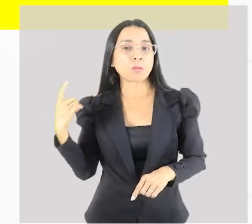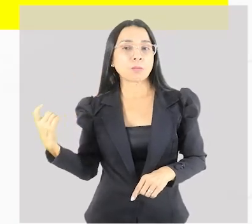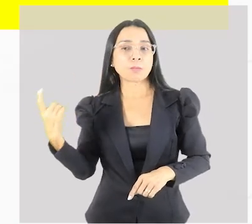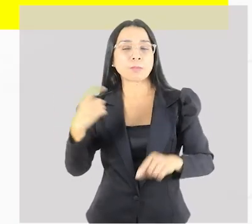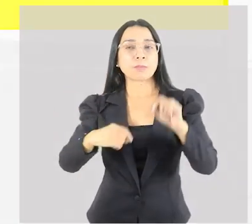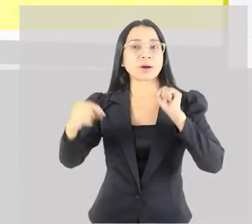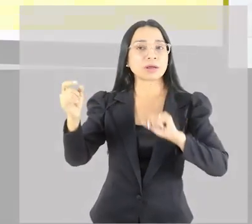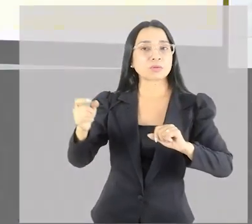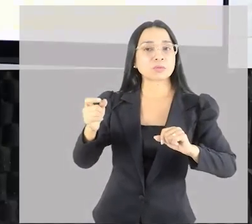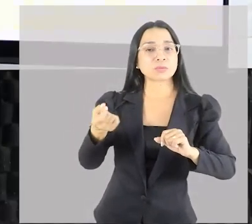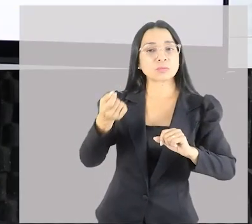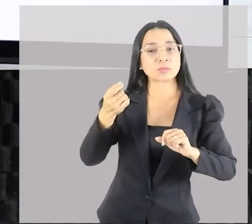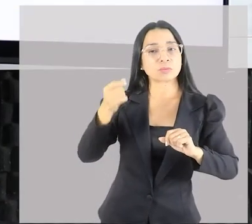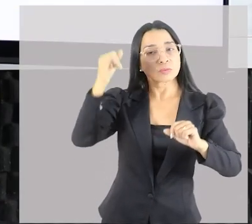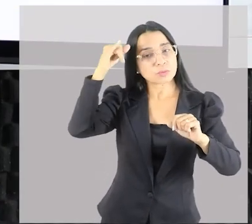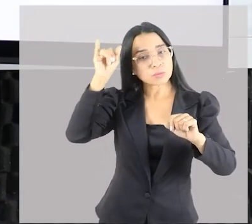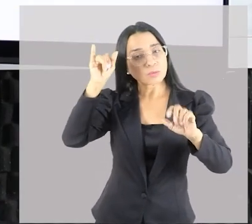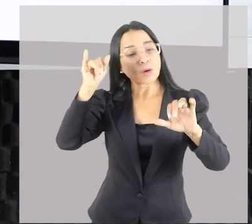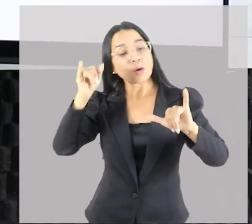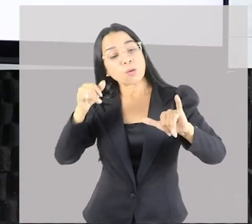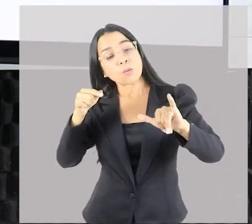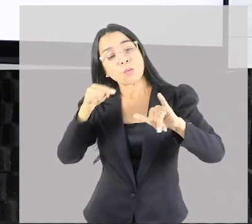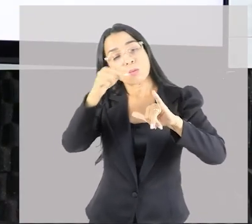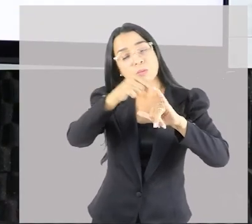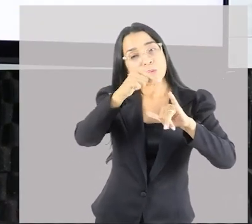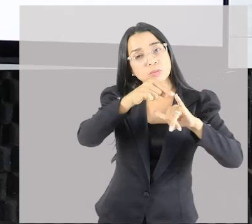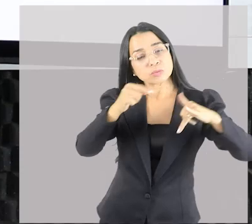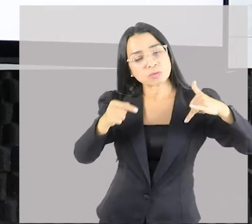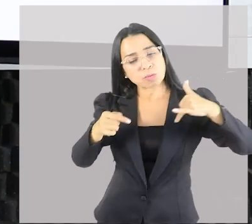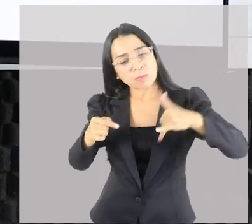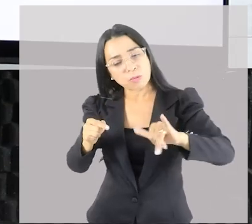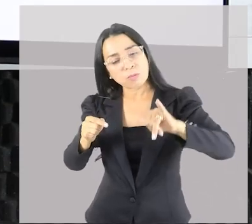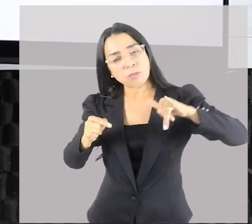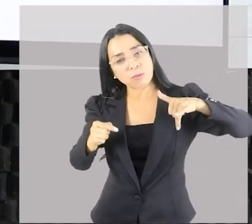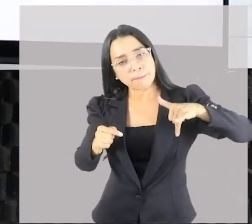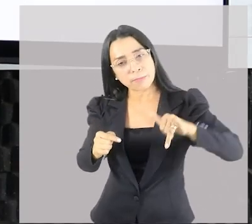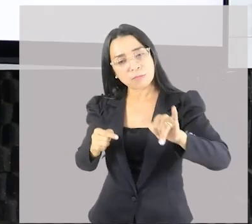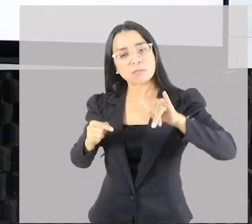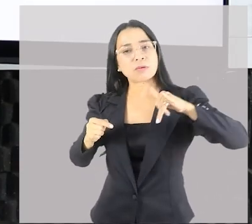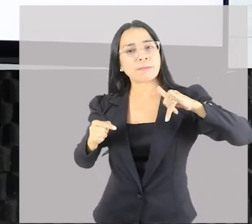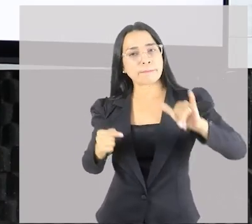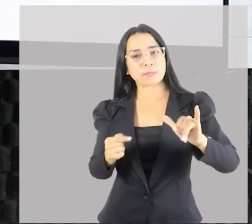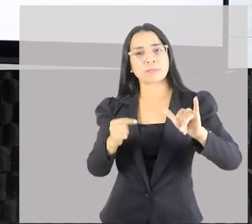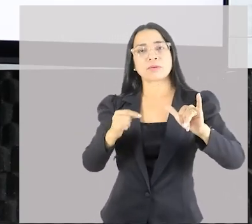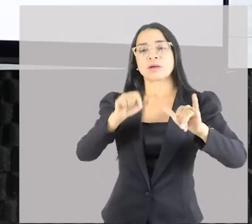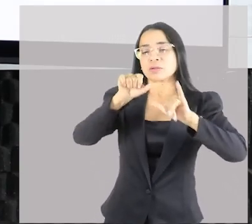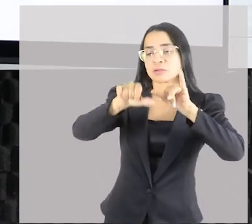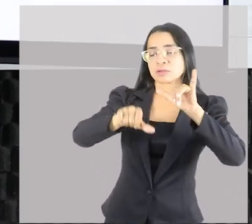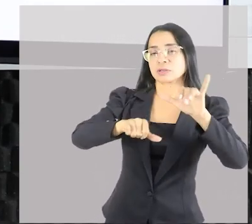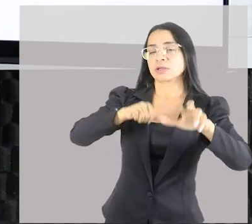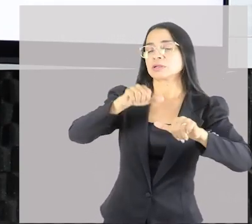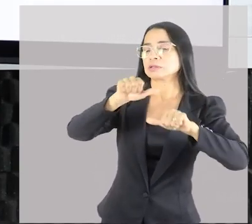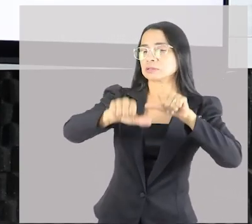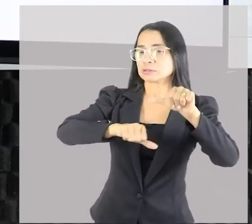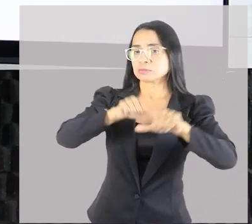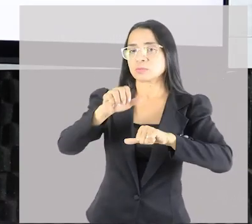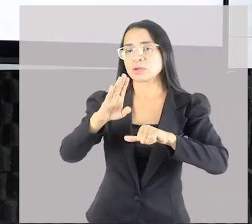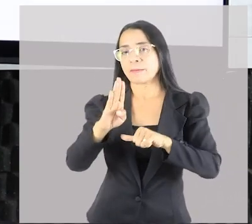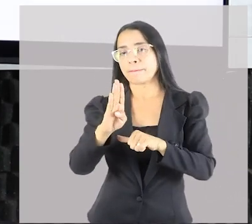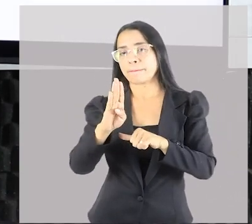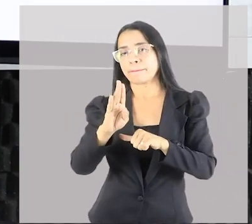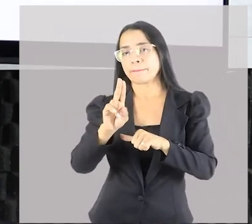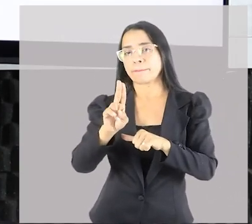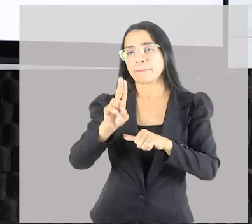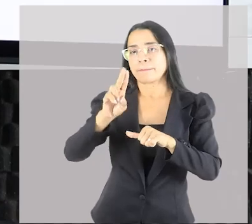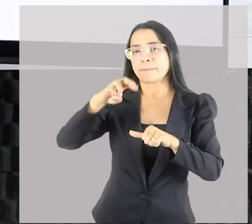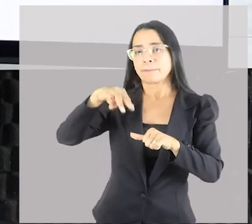coisa. Quando o boi bate o chifre, seria esta onomatopeia do bumba, aí virou bumba, meu boi. É uma das teorias